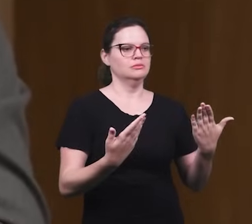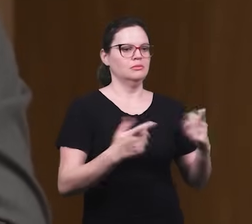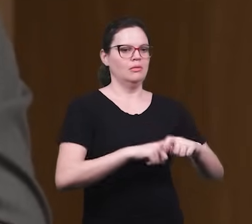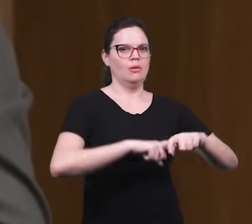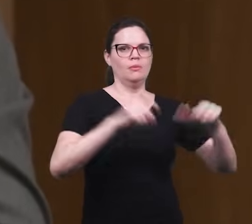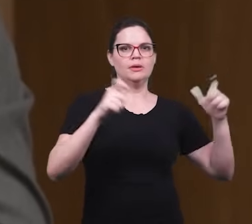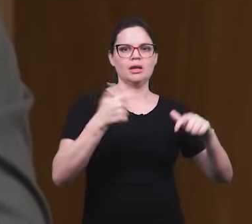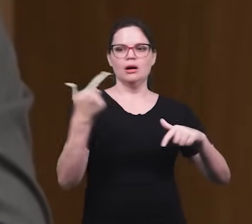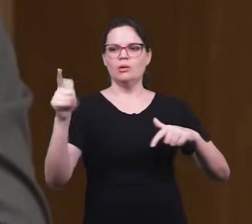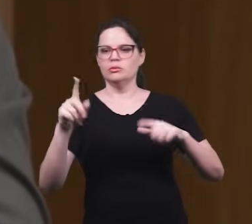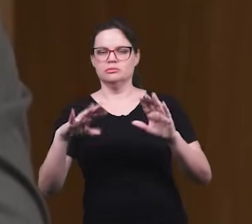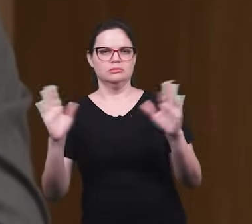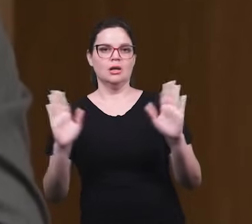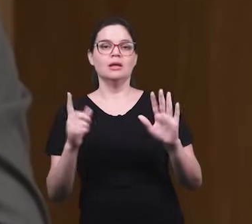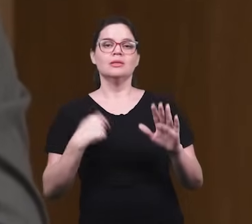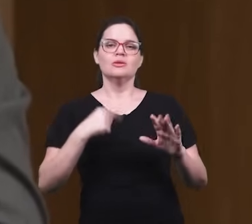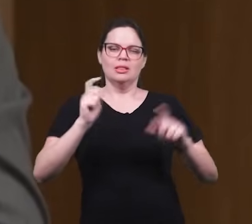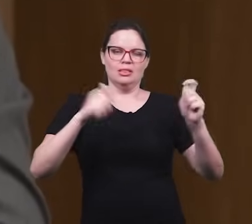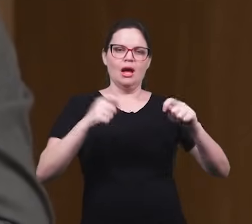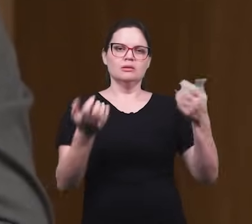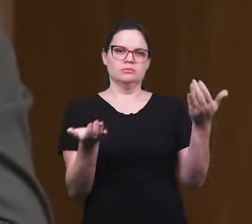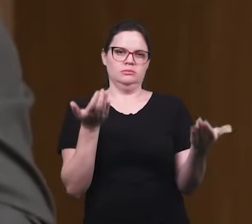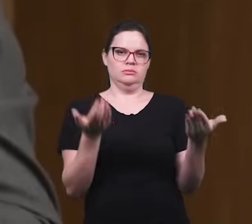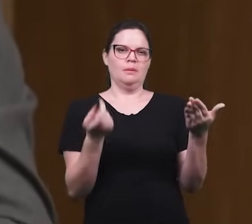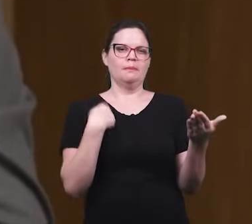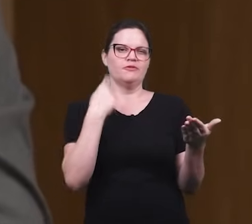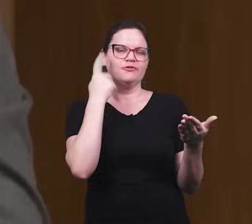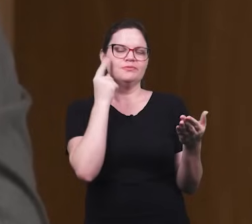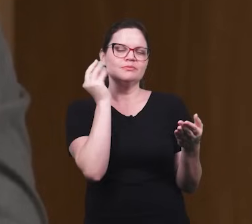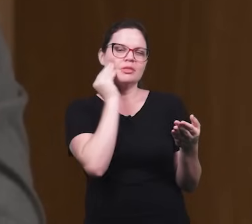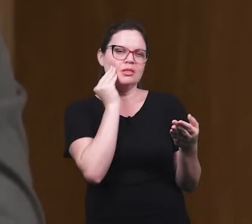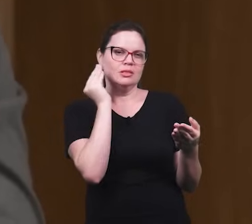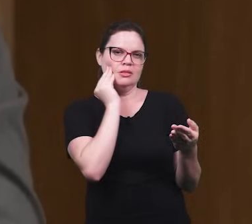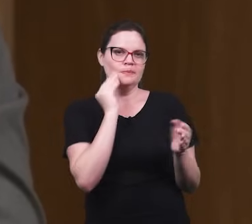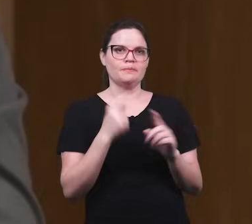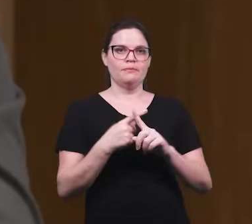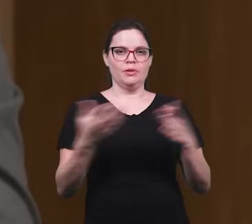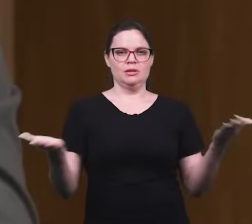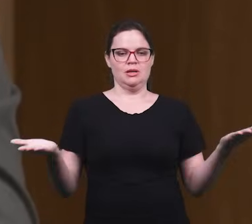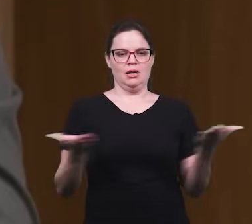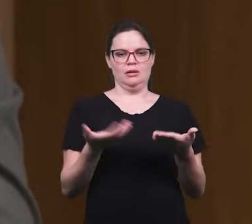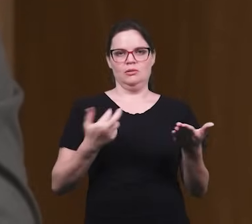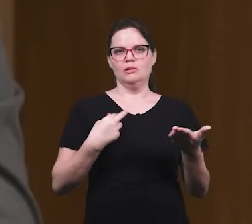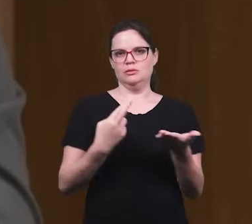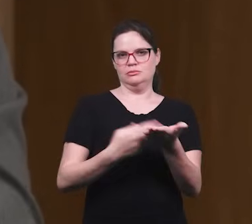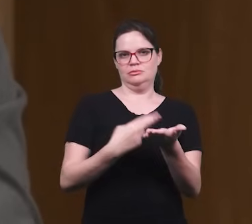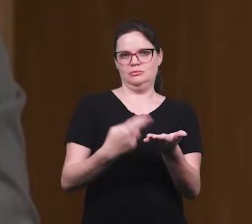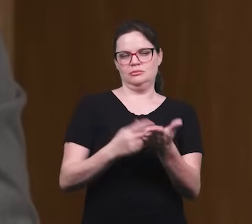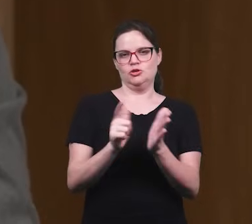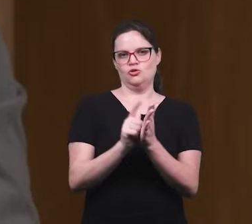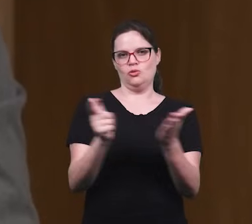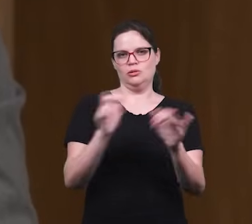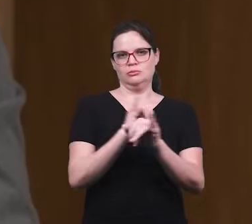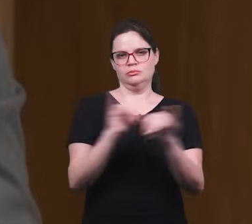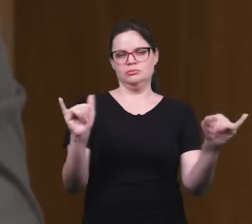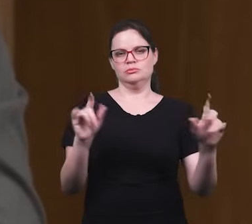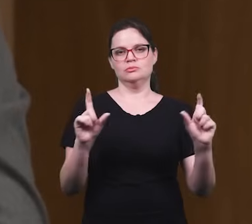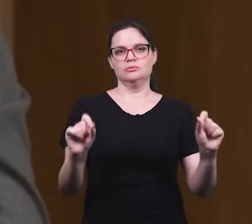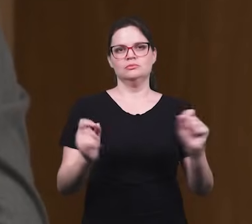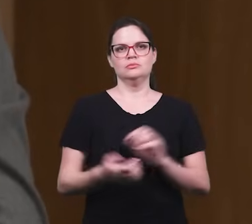situação difícil. E recentemente saiu na mídia, né? Se quiser pode até colocar para nós,